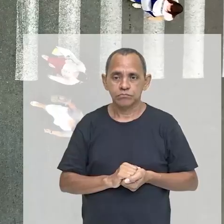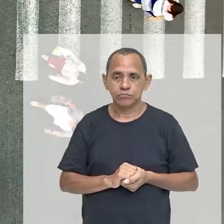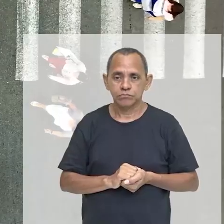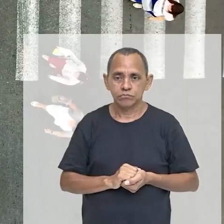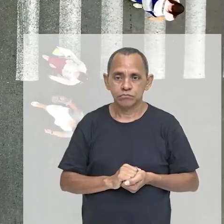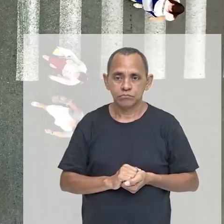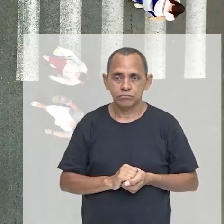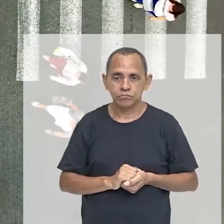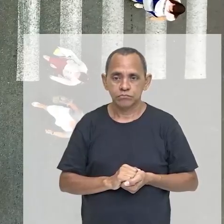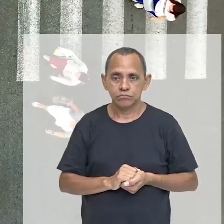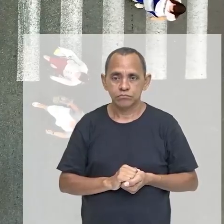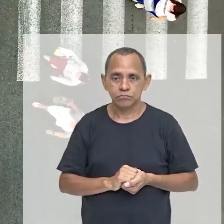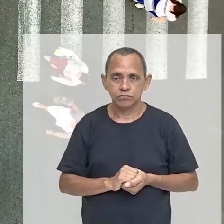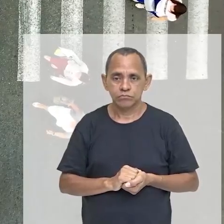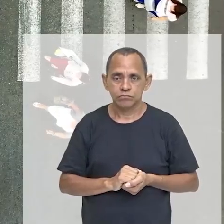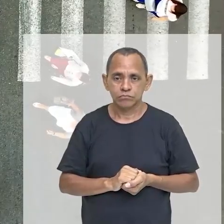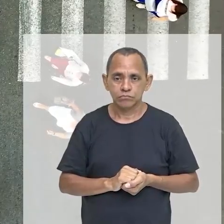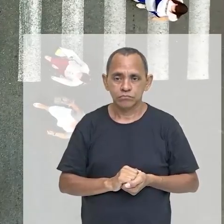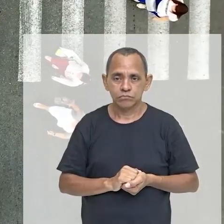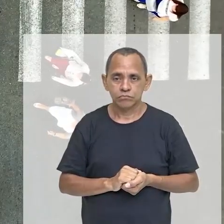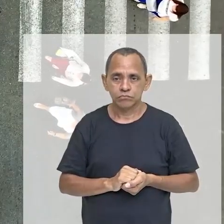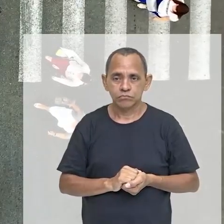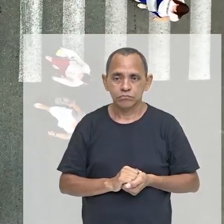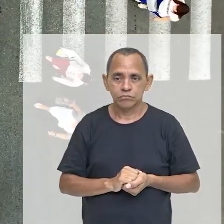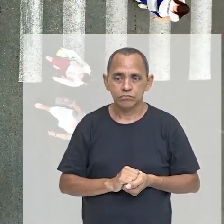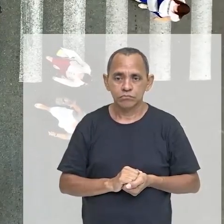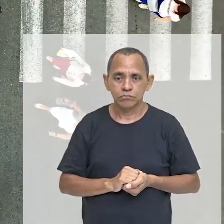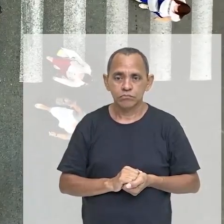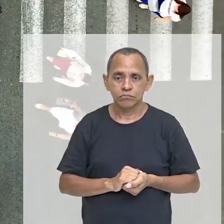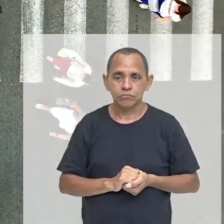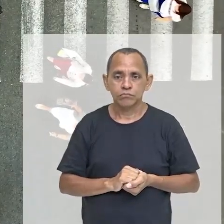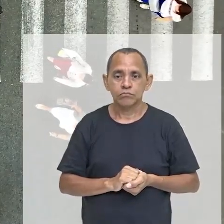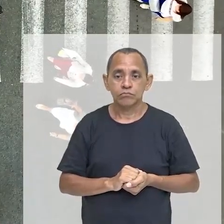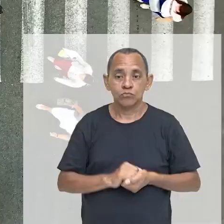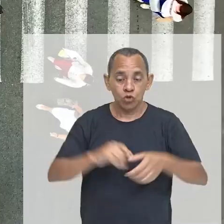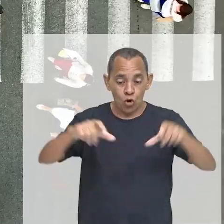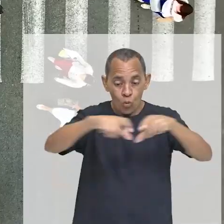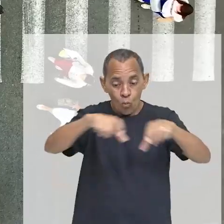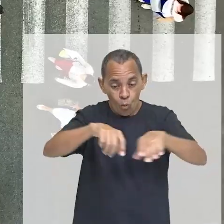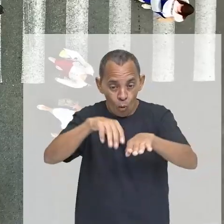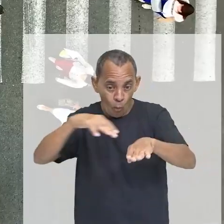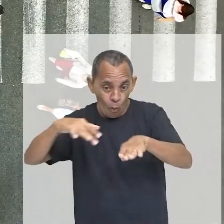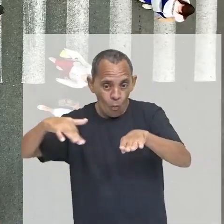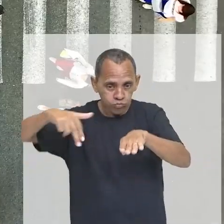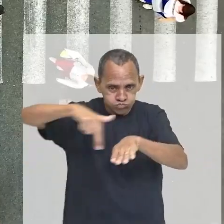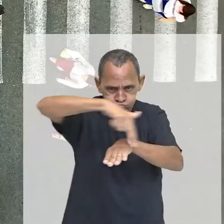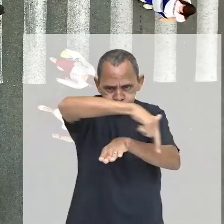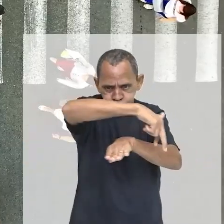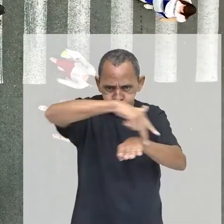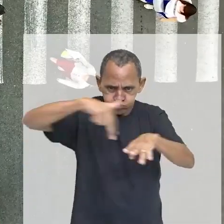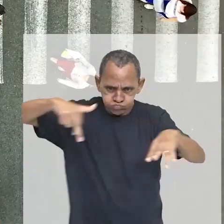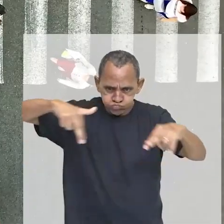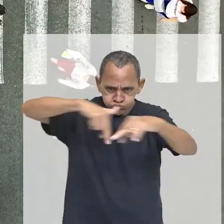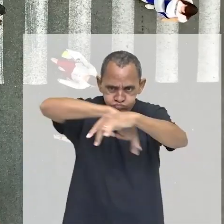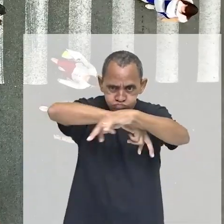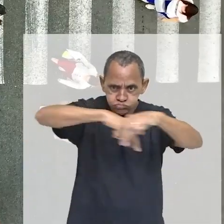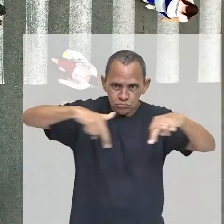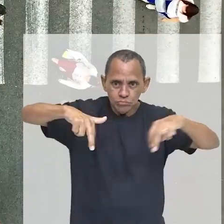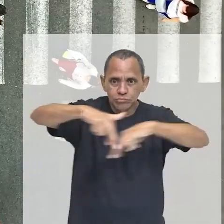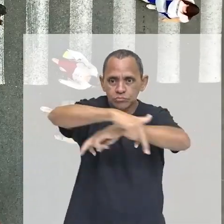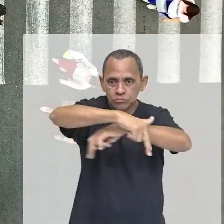crossing. Pedestrian crossing. Travessia de pedestres. Travessia de